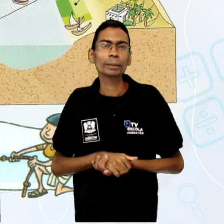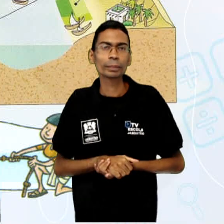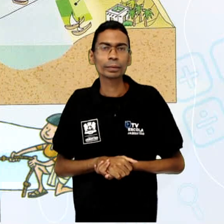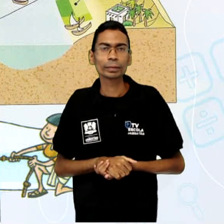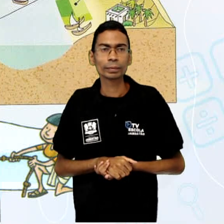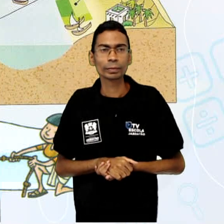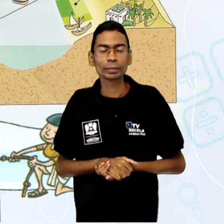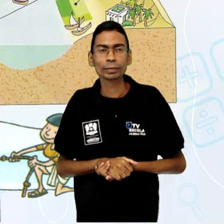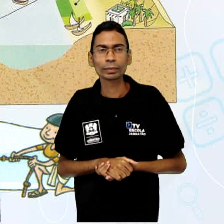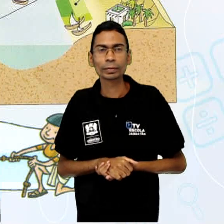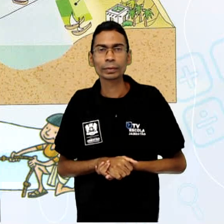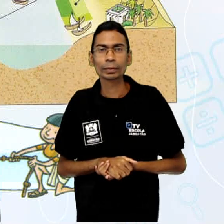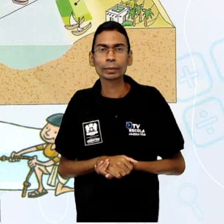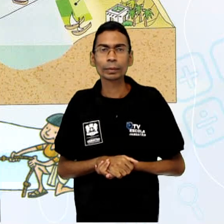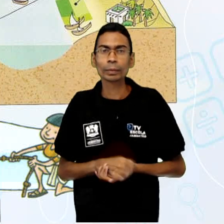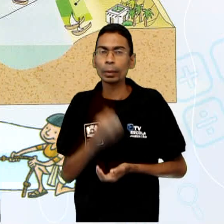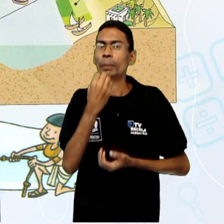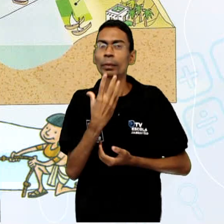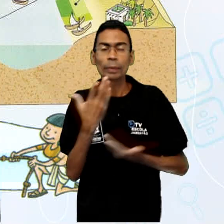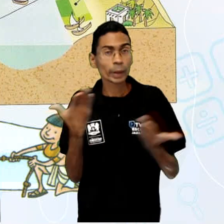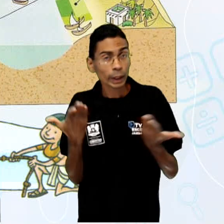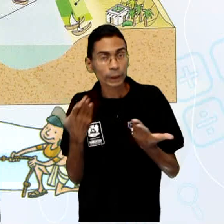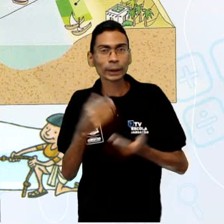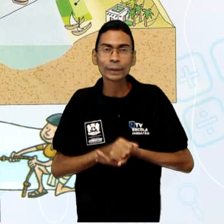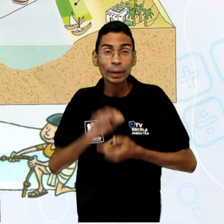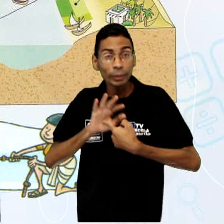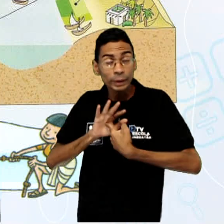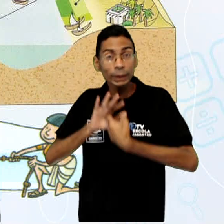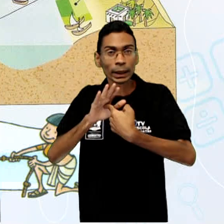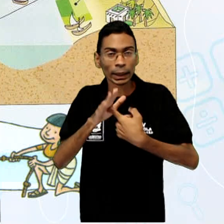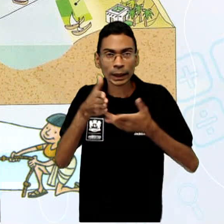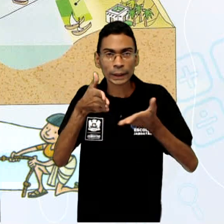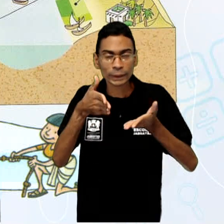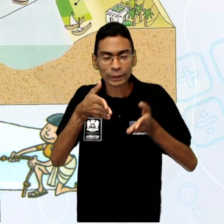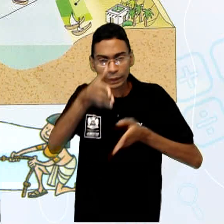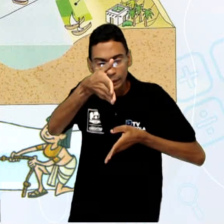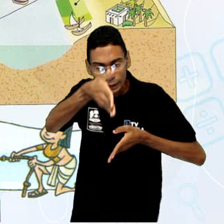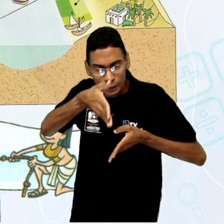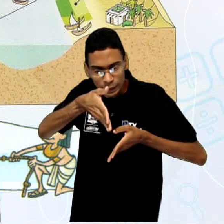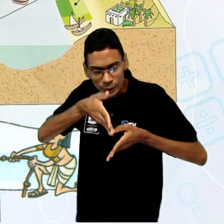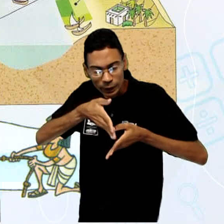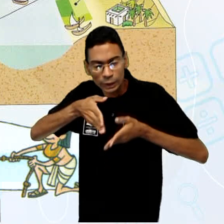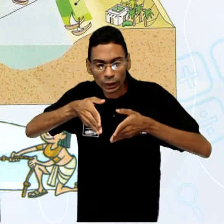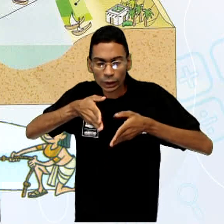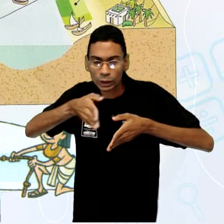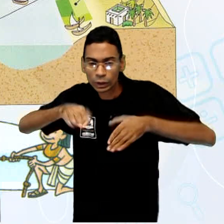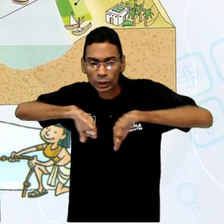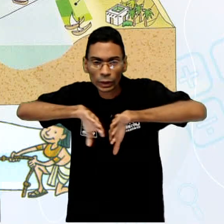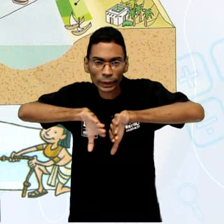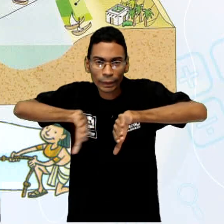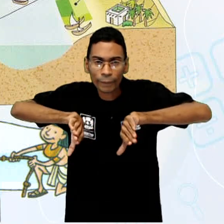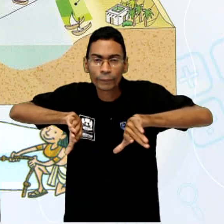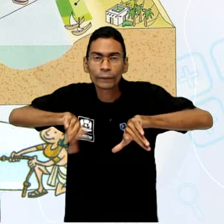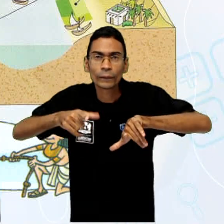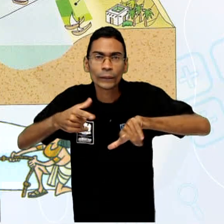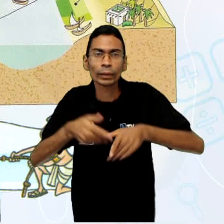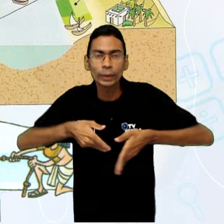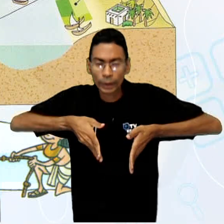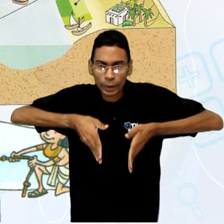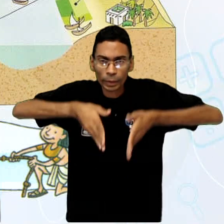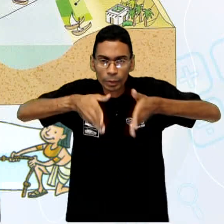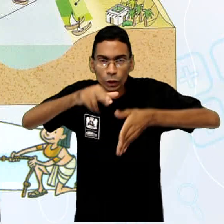6 e 7. Bom, representando as partes que eles dividiam na margem do Nilo. Em seguida,